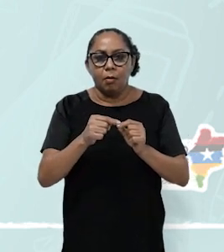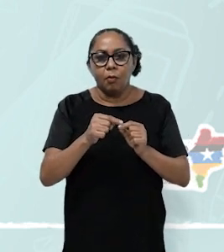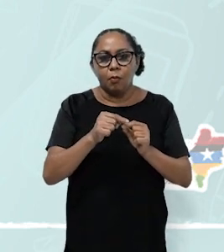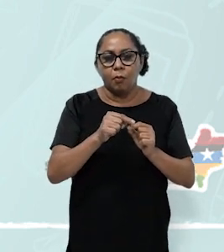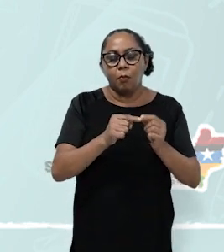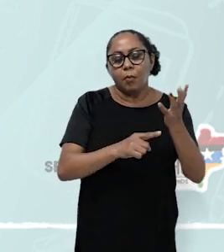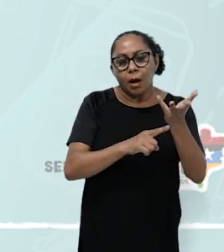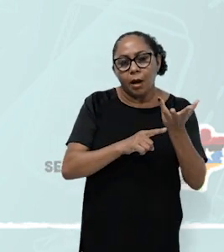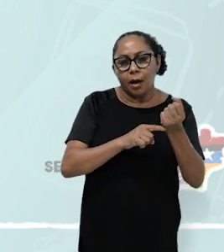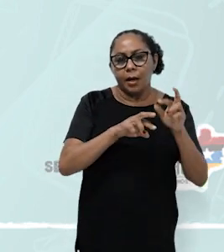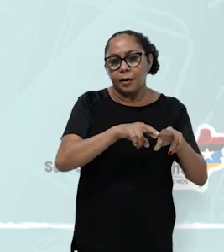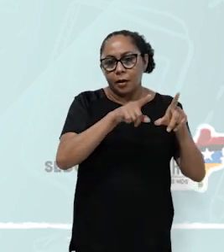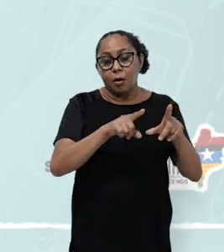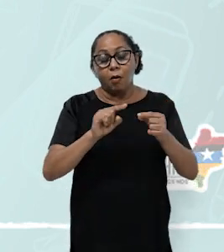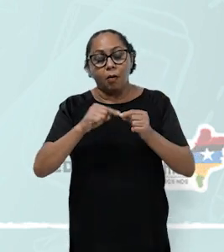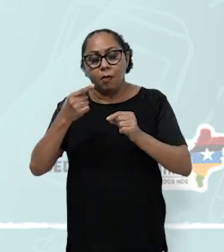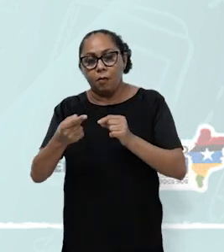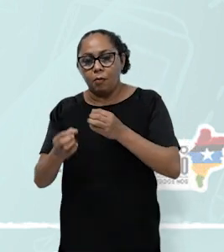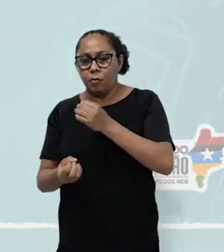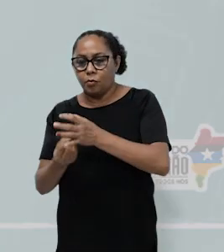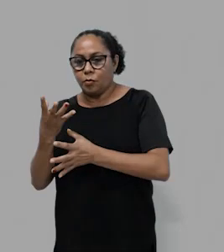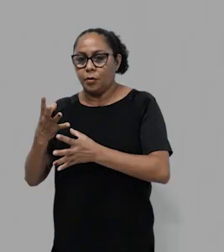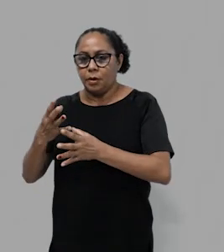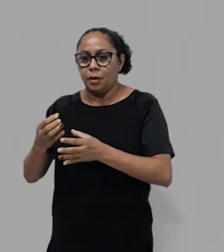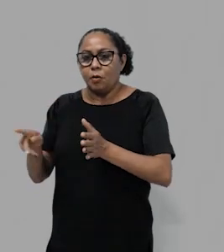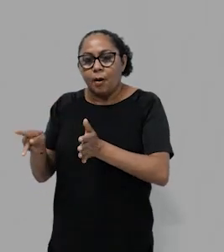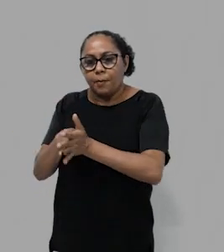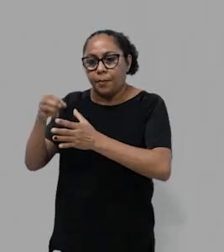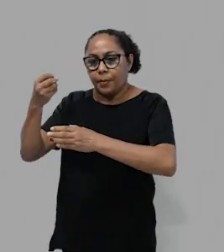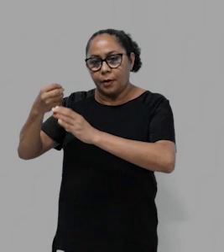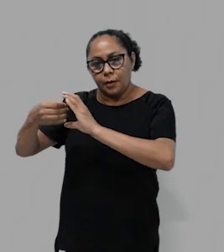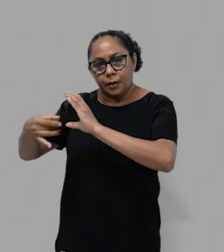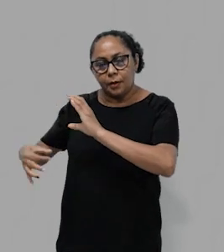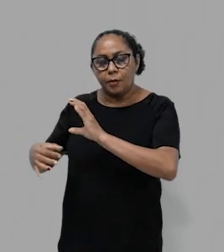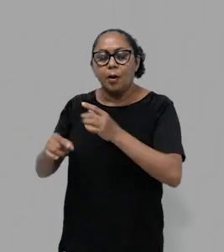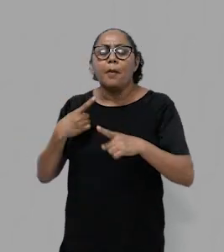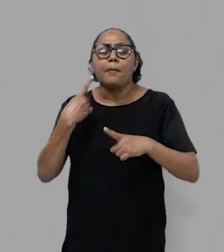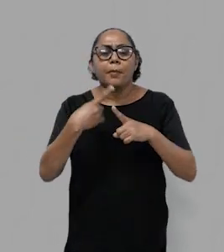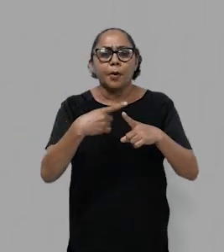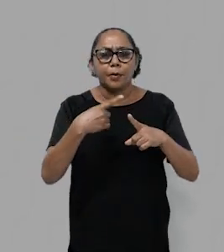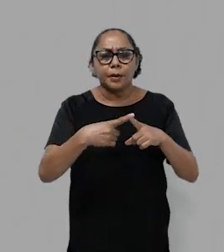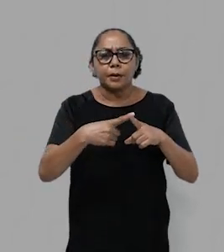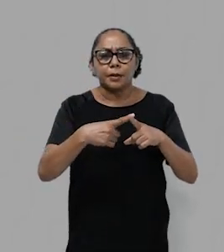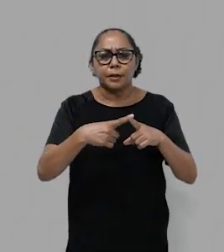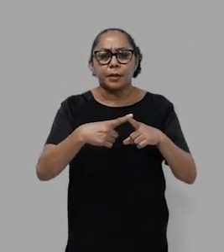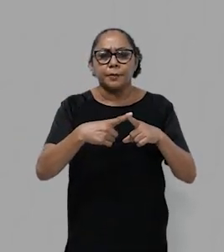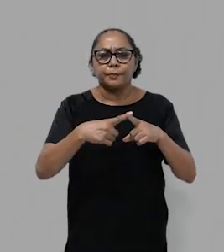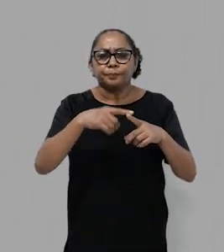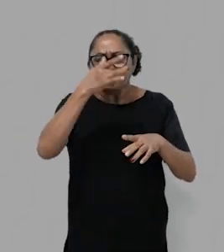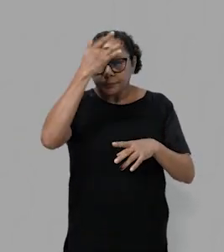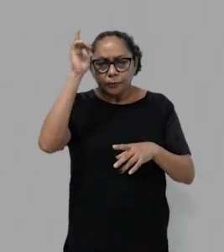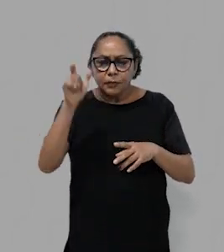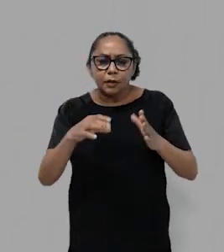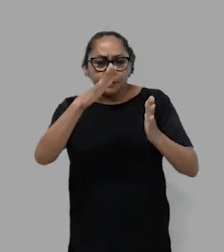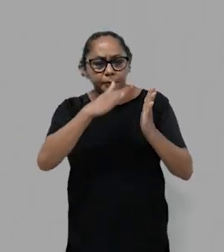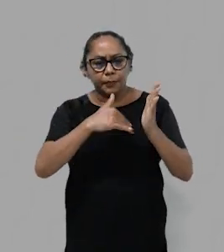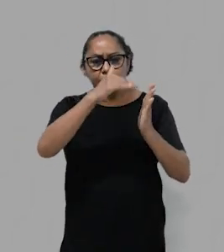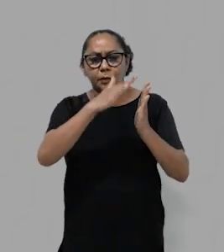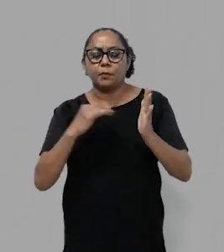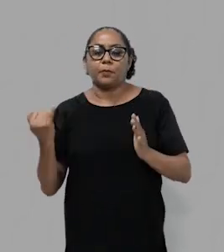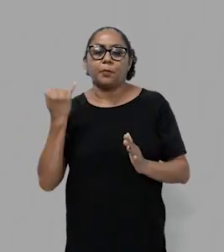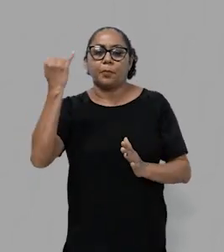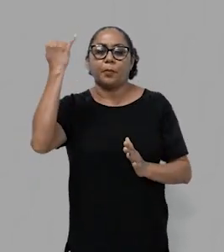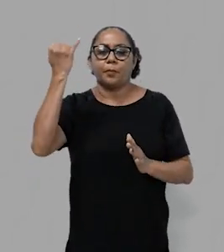ou criou sua própria característica. Mas, professor, por que esses pintores são tão importantes? Eles datam no final do século XIX e